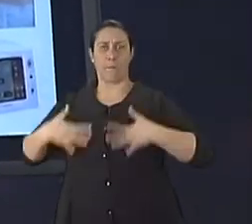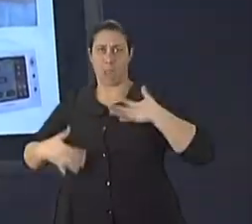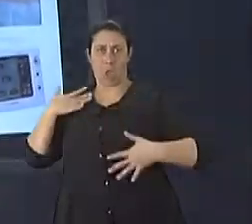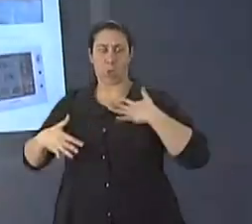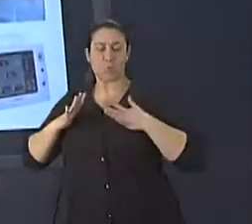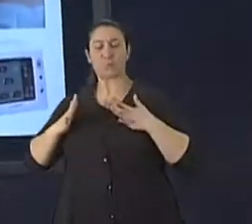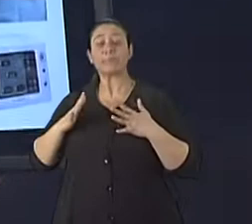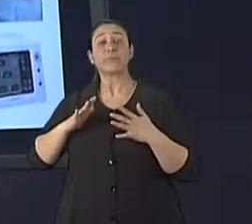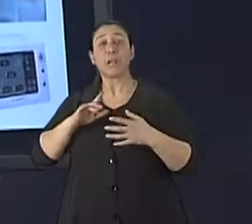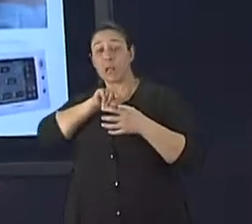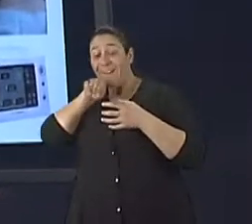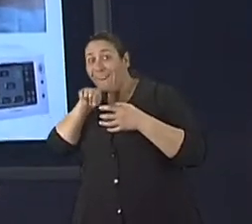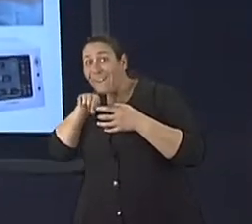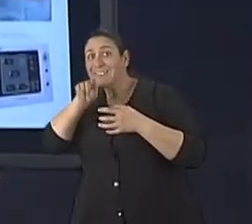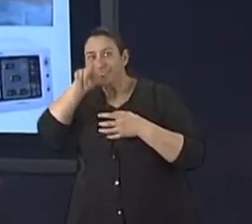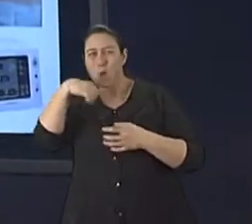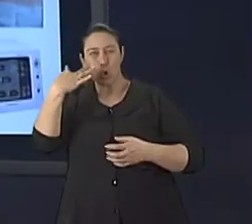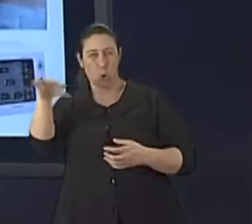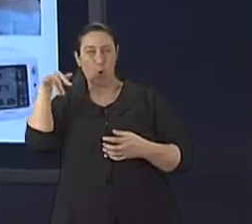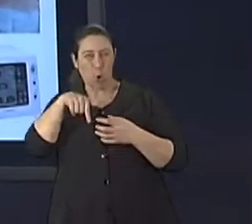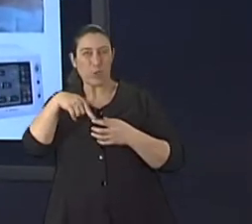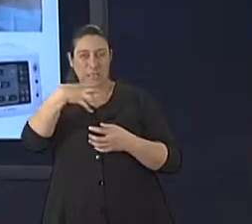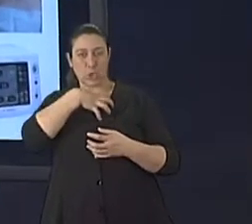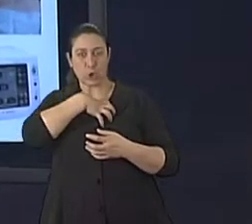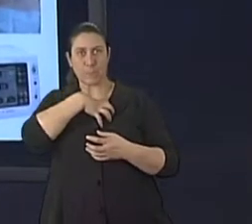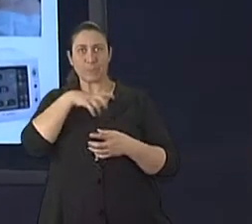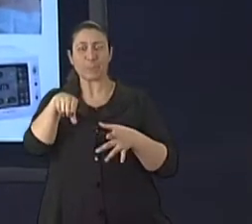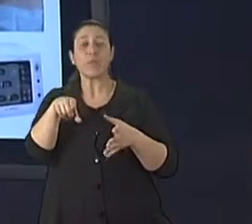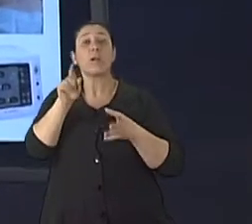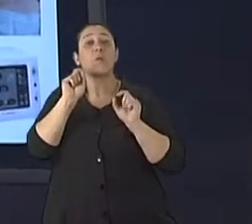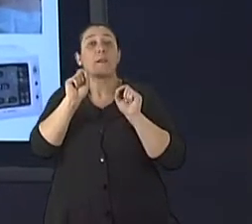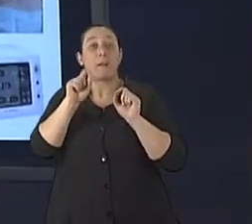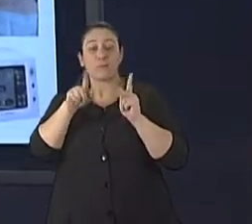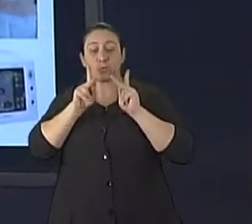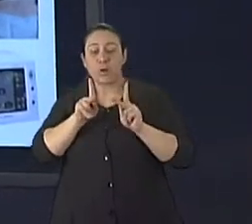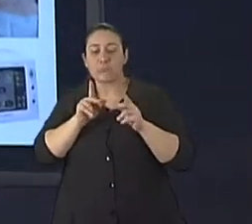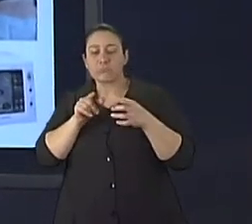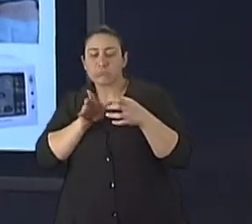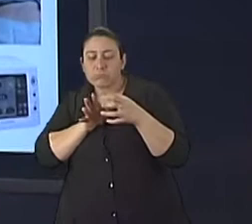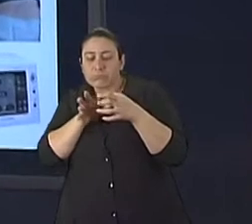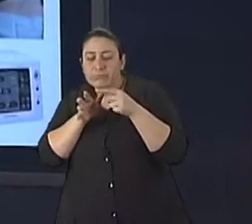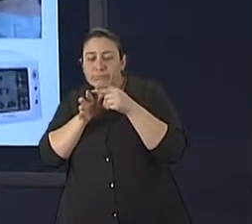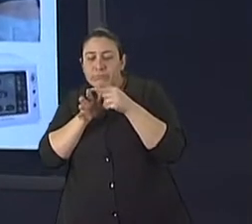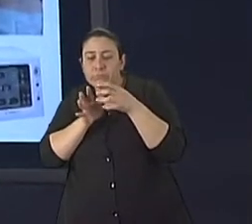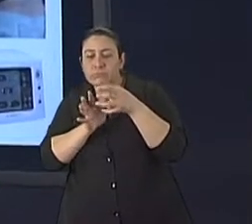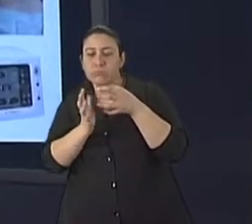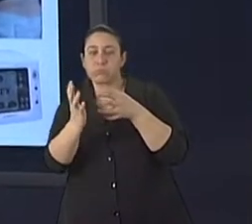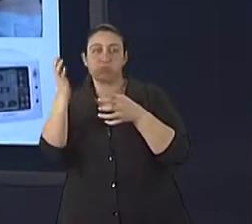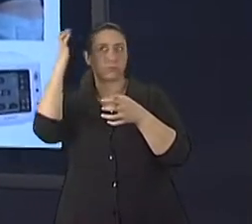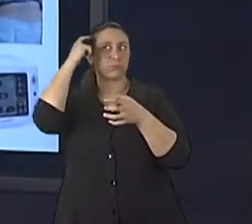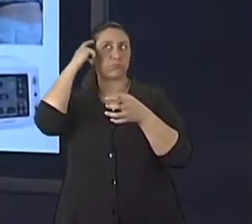toda a dor pelo desgaste da articulação o enfim o que acontece agora diretamente nele trabalha diretamente nele a grosso modo